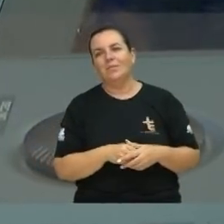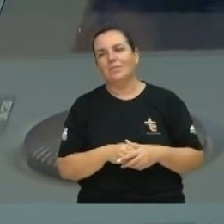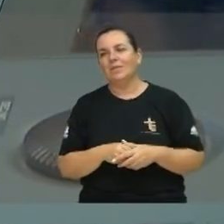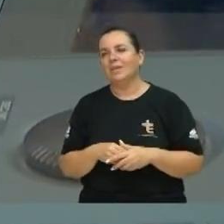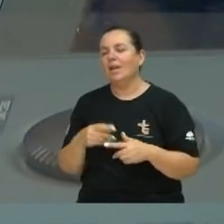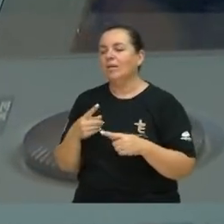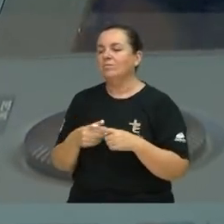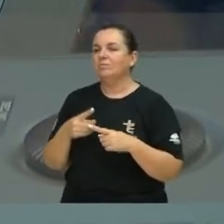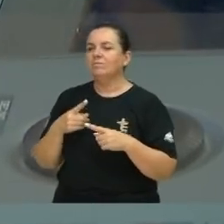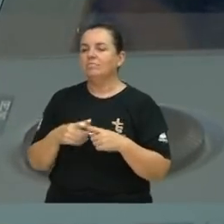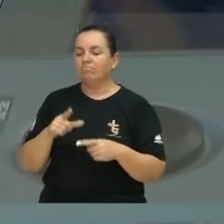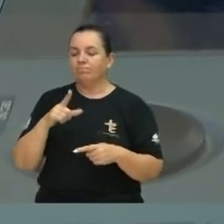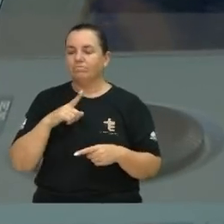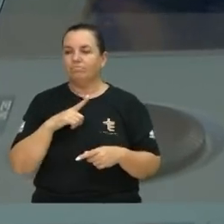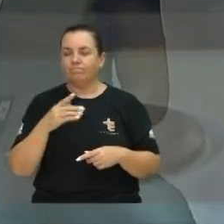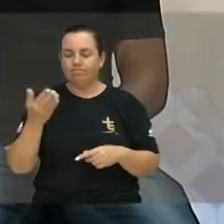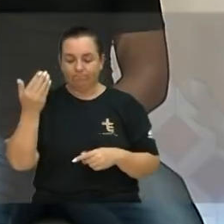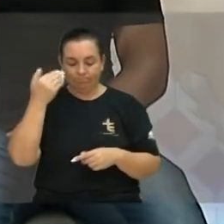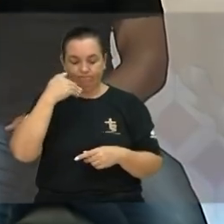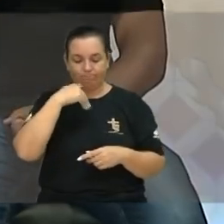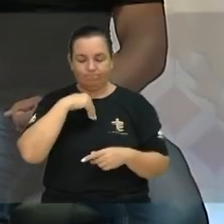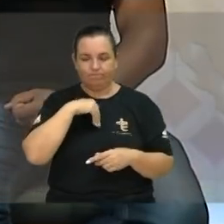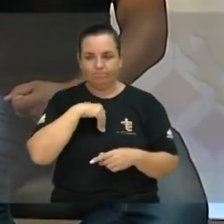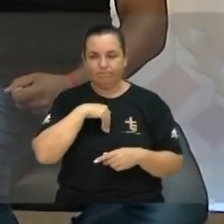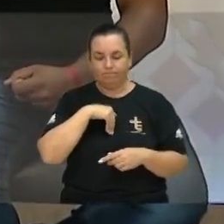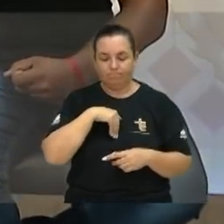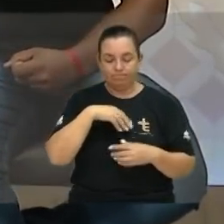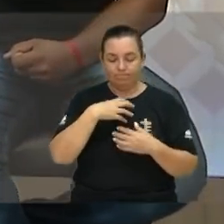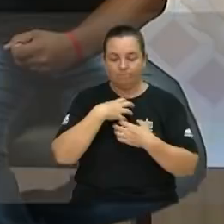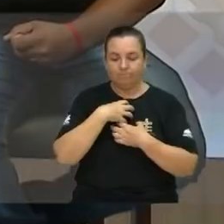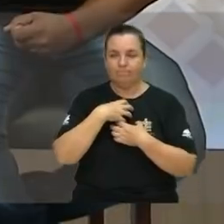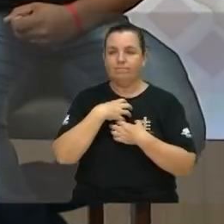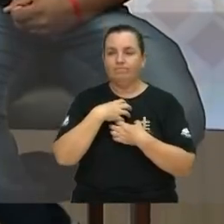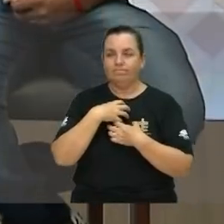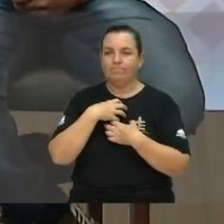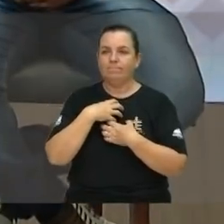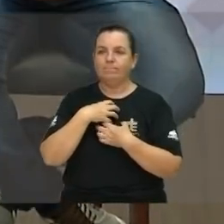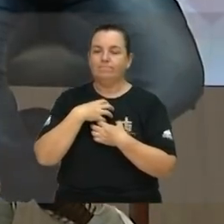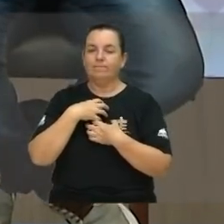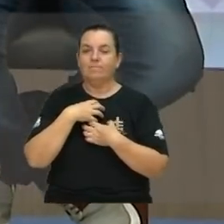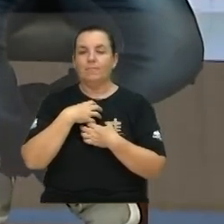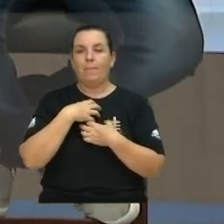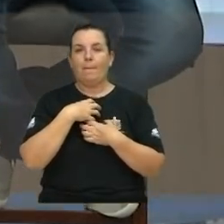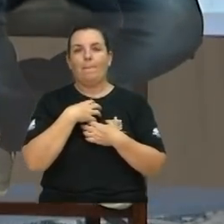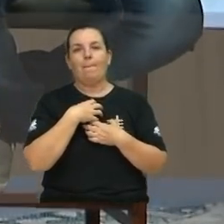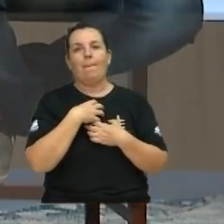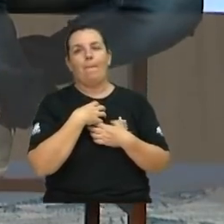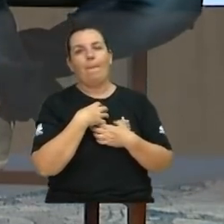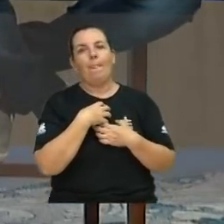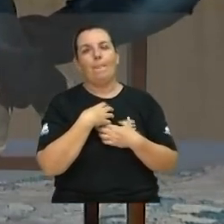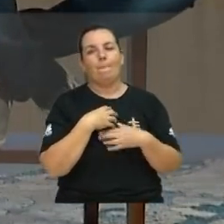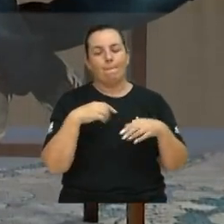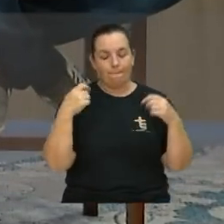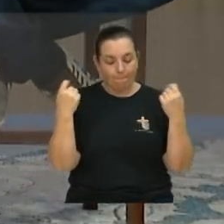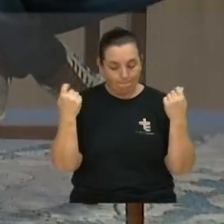tudo que há dentro de mim